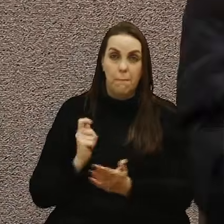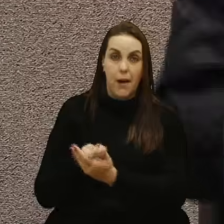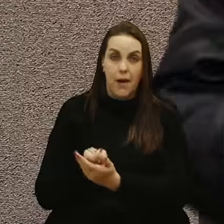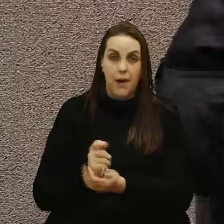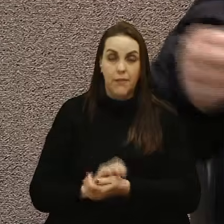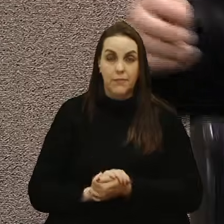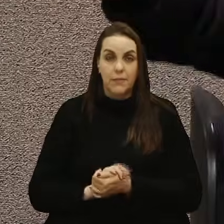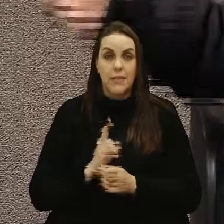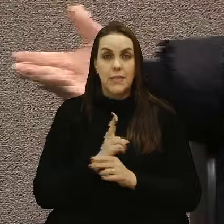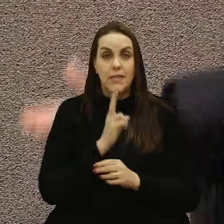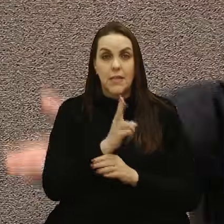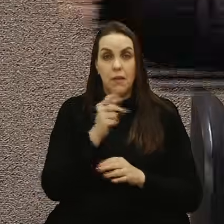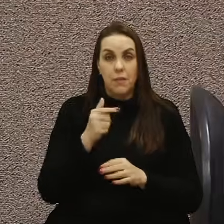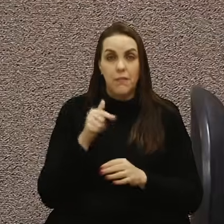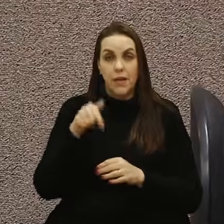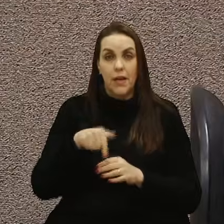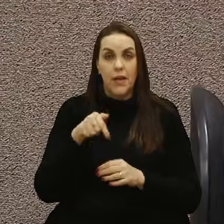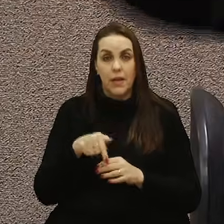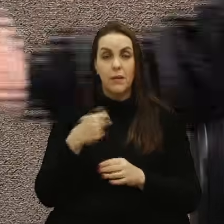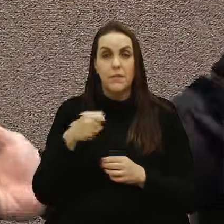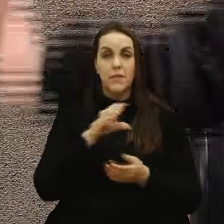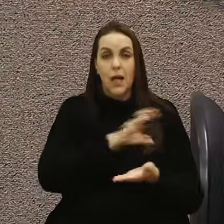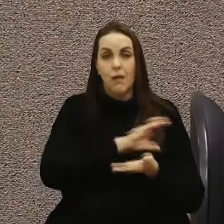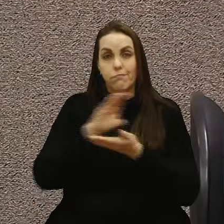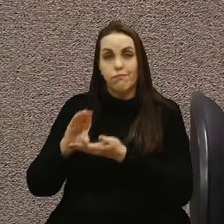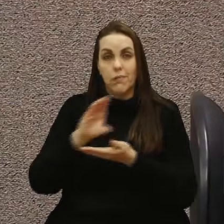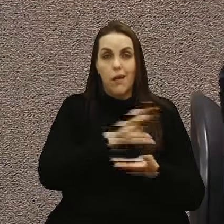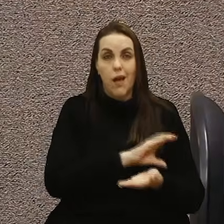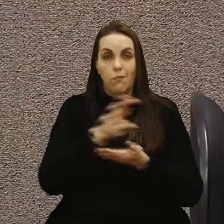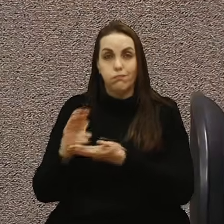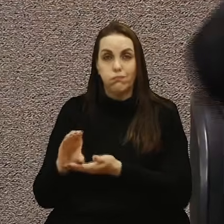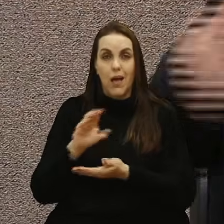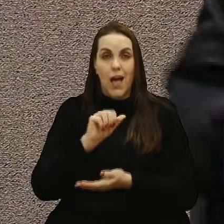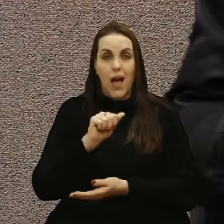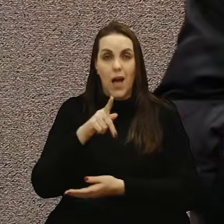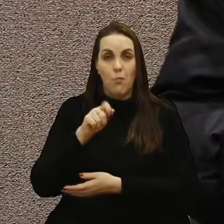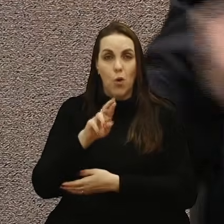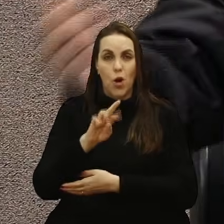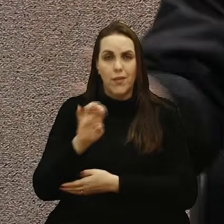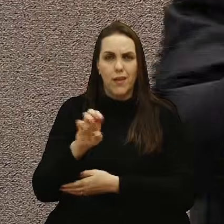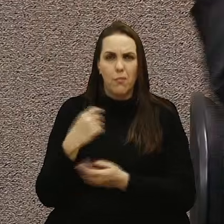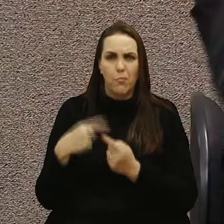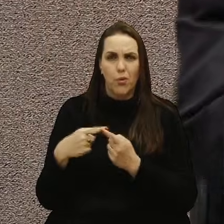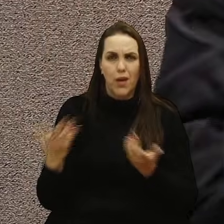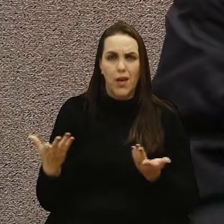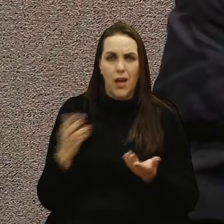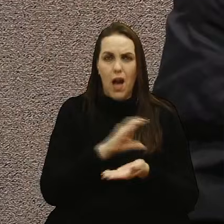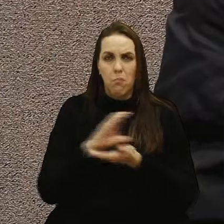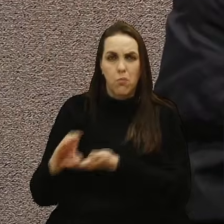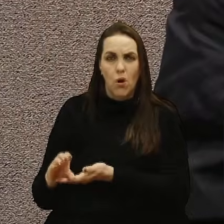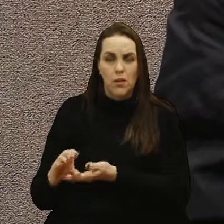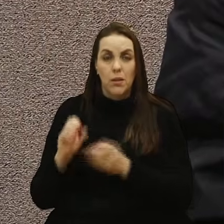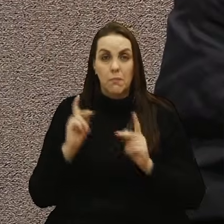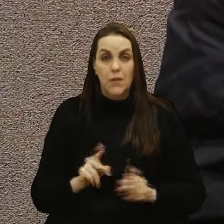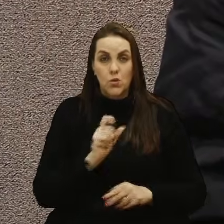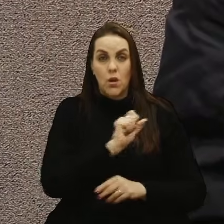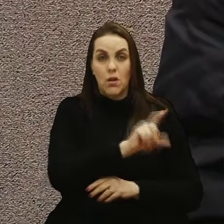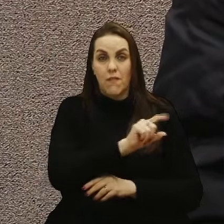sempre vir aqui dizer, porque tem que dar um aporte, Mas por que dar aporte se tem gente que não paga?